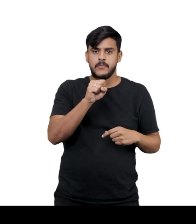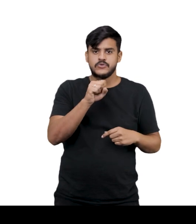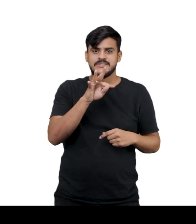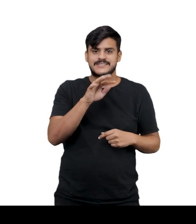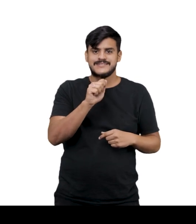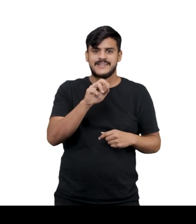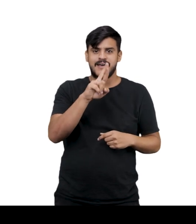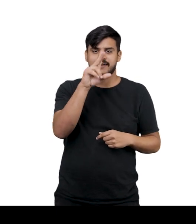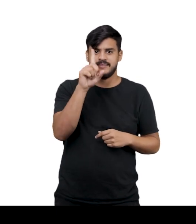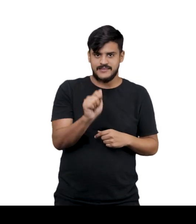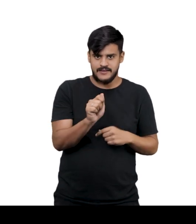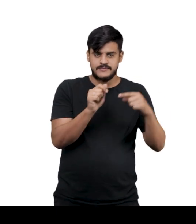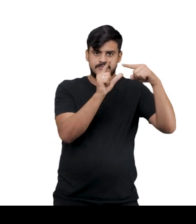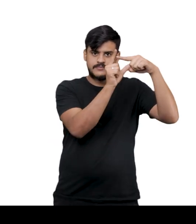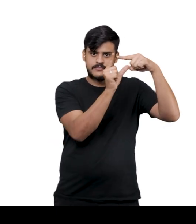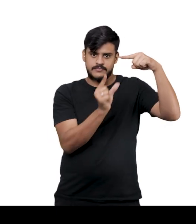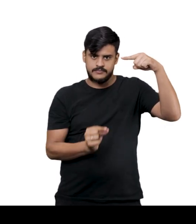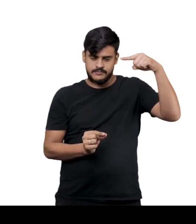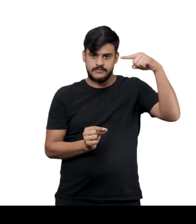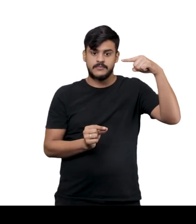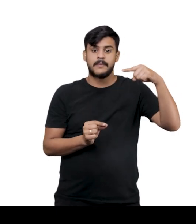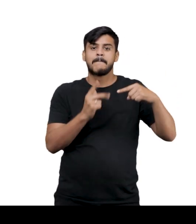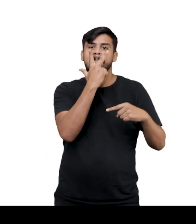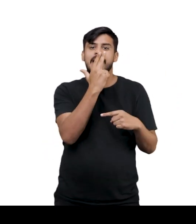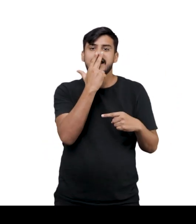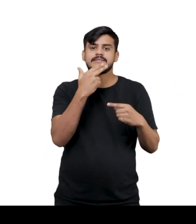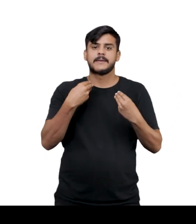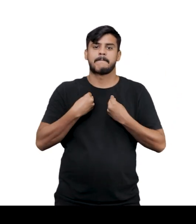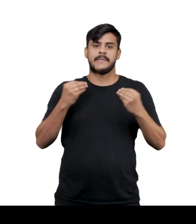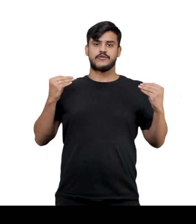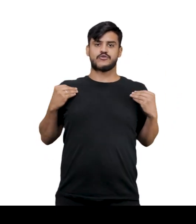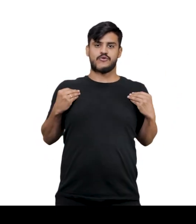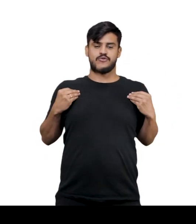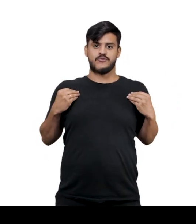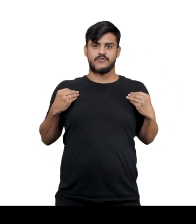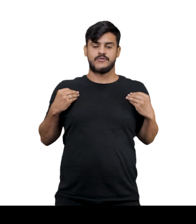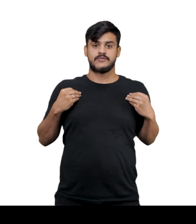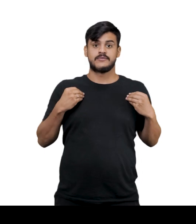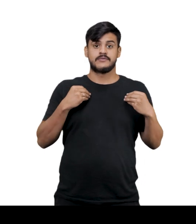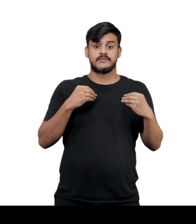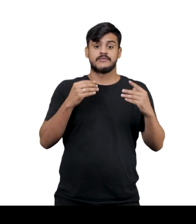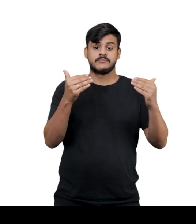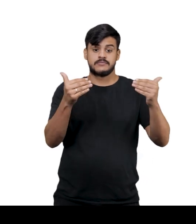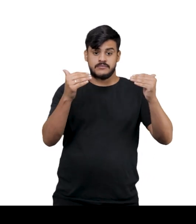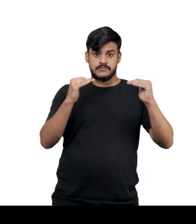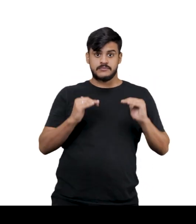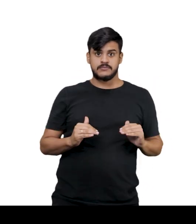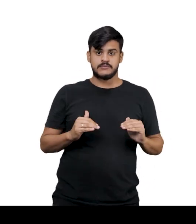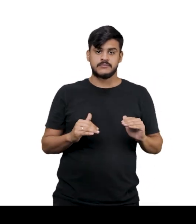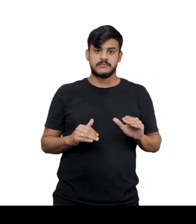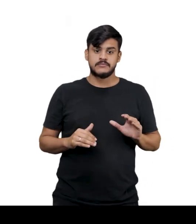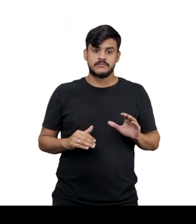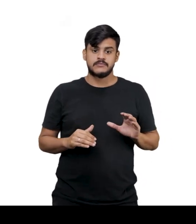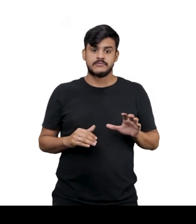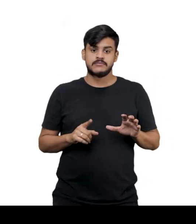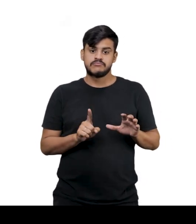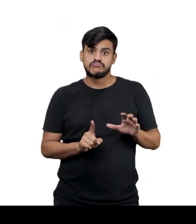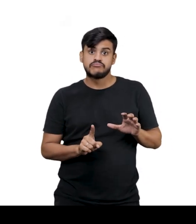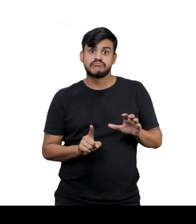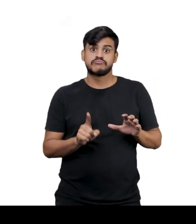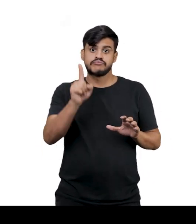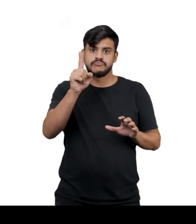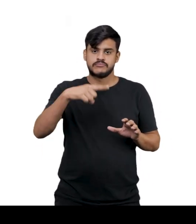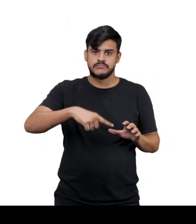em um tom mostarda despontando para baixo, lembrando a lapela de um paletó, e na parte inferior,